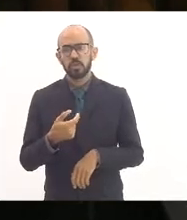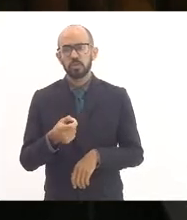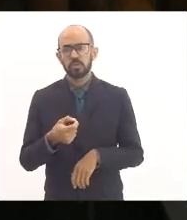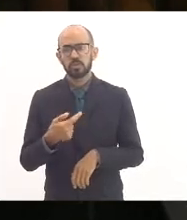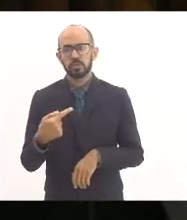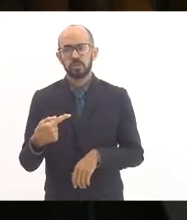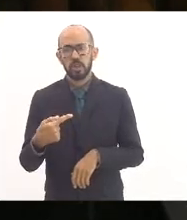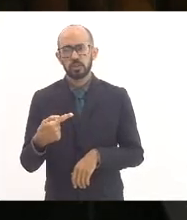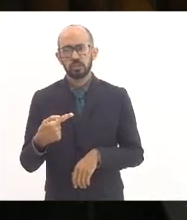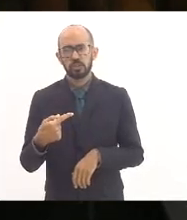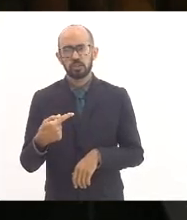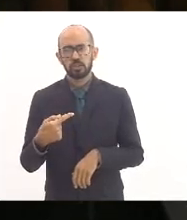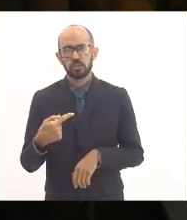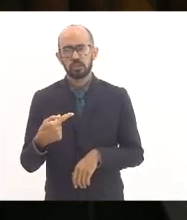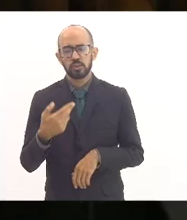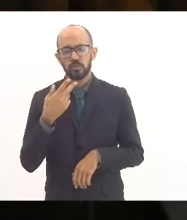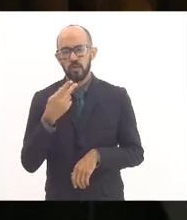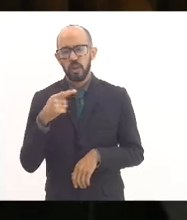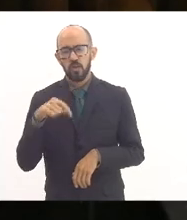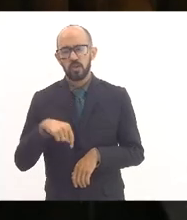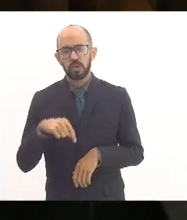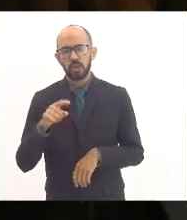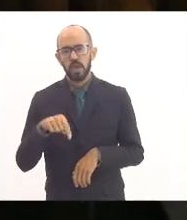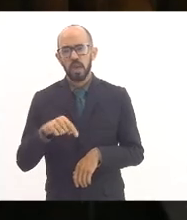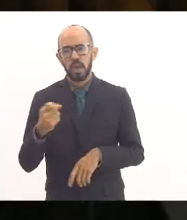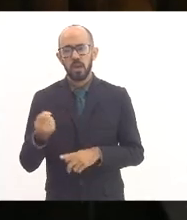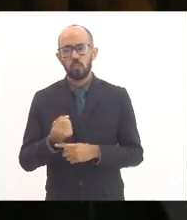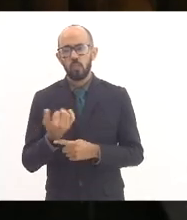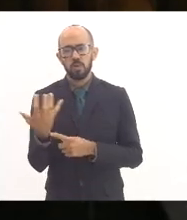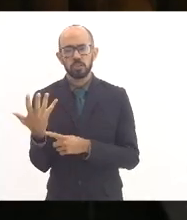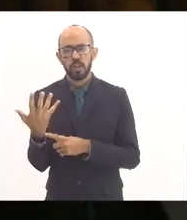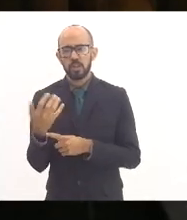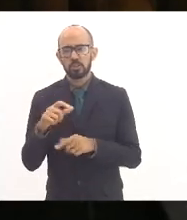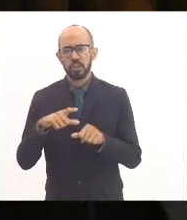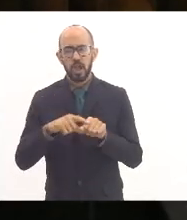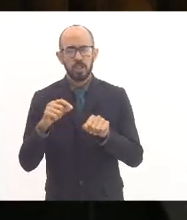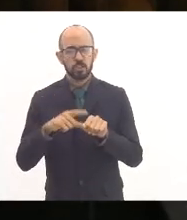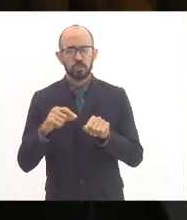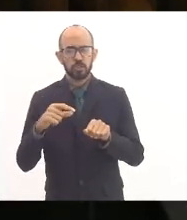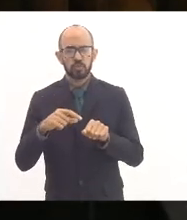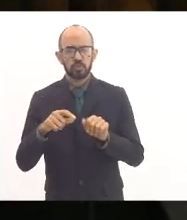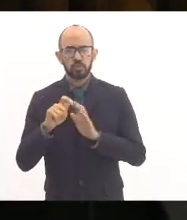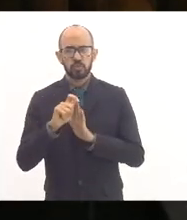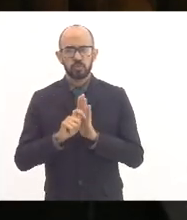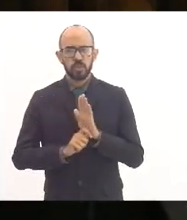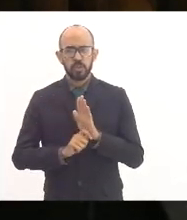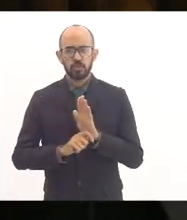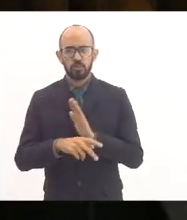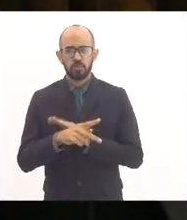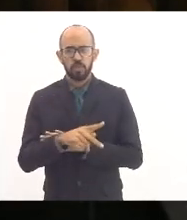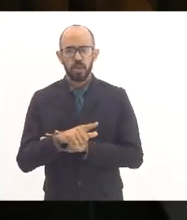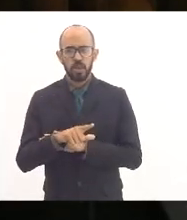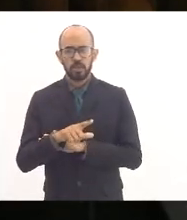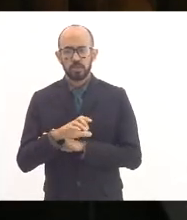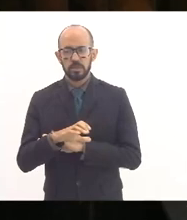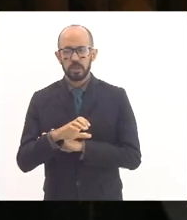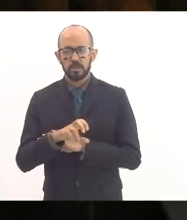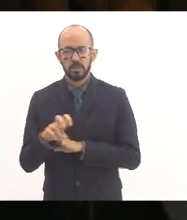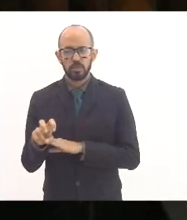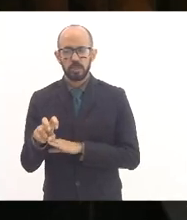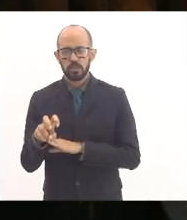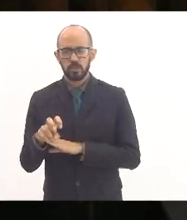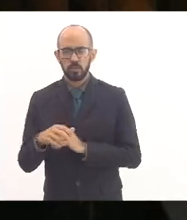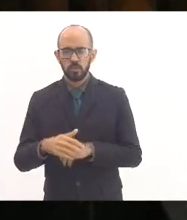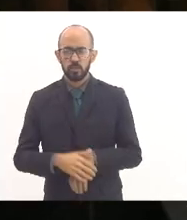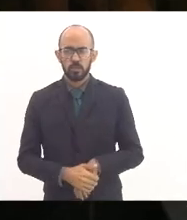207 foi muito falado aqui é a quantidade de artigos que tem no texto do PLC 55 aí